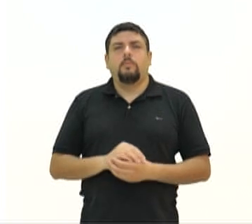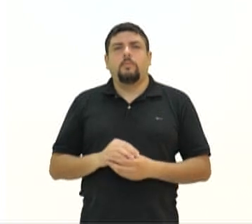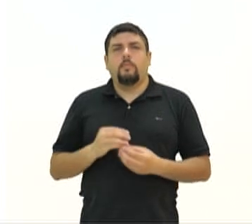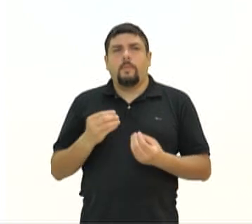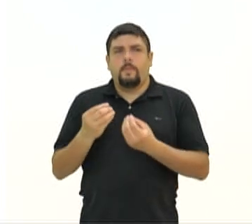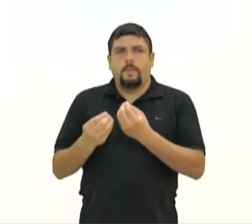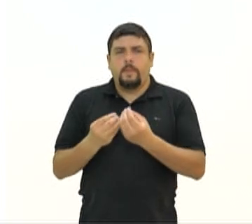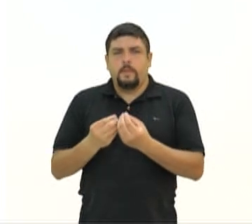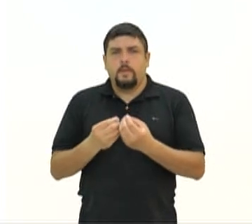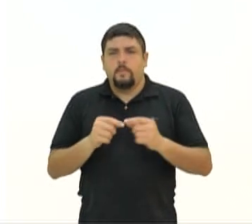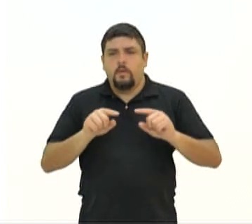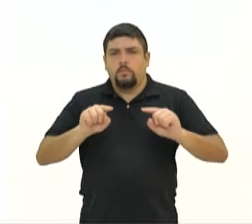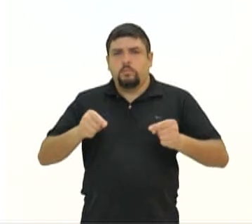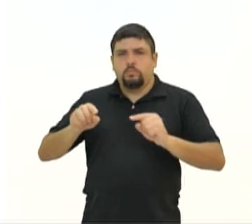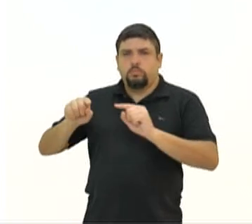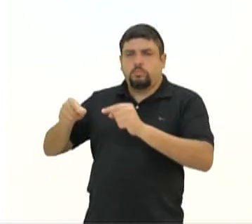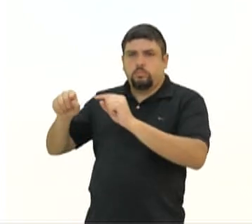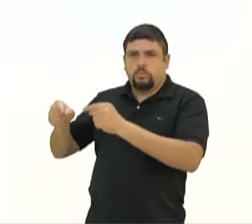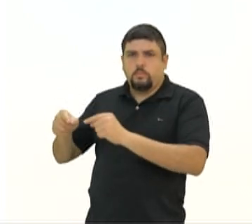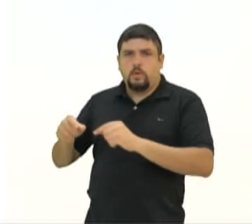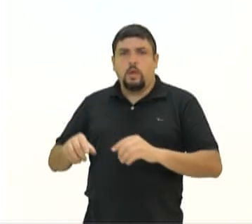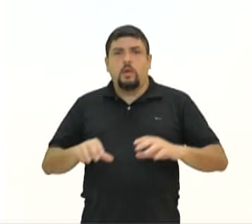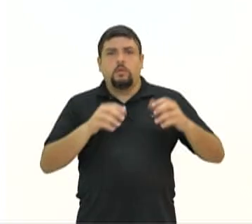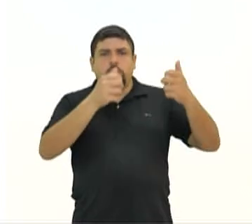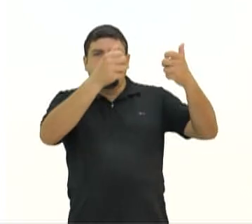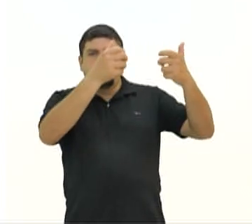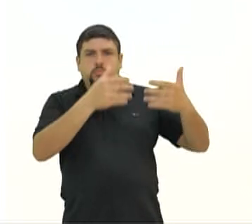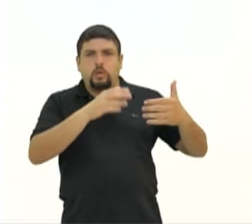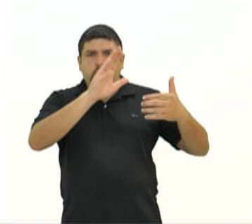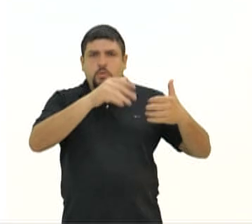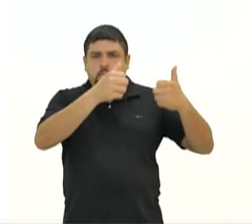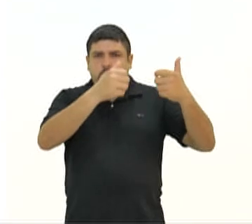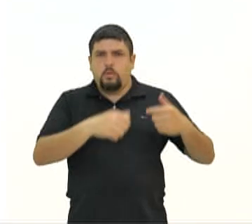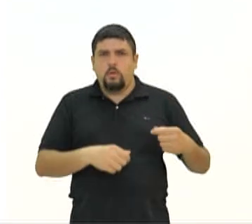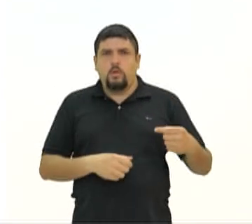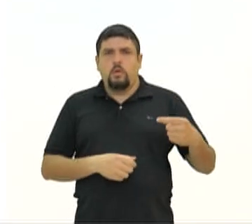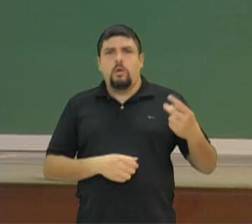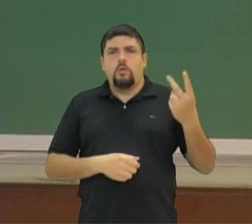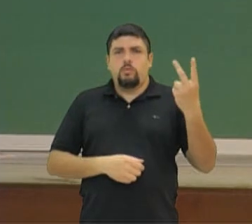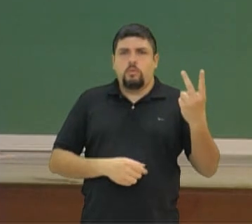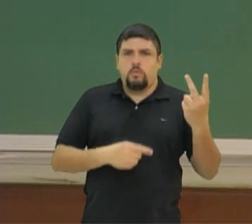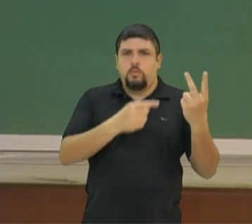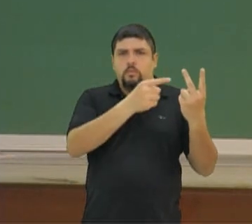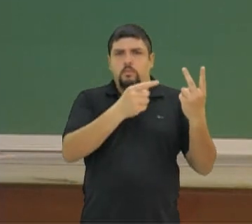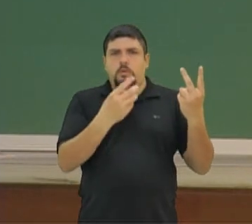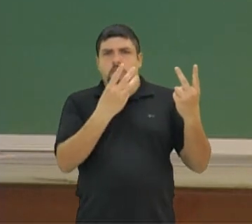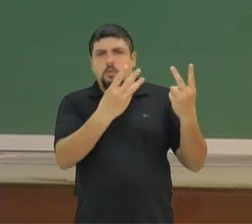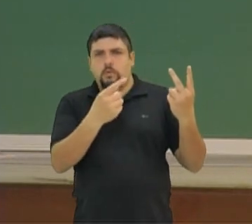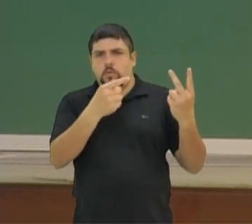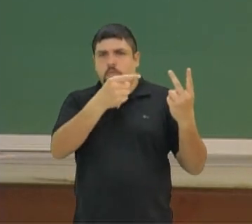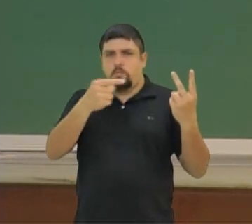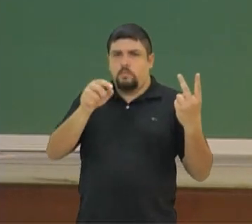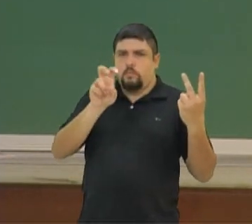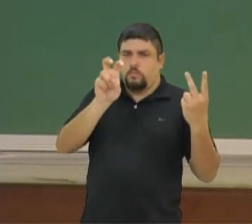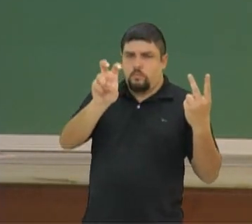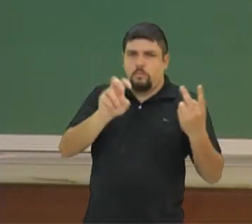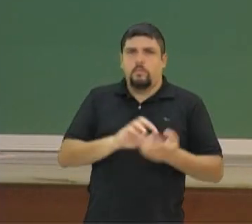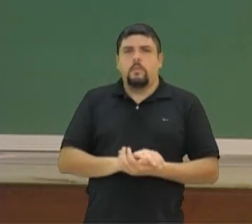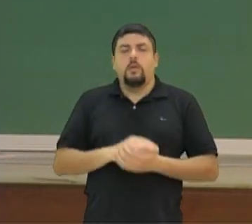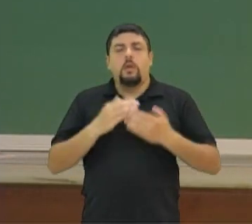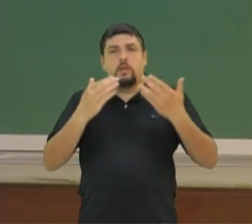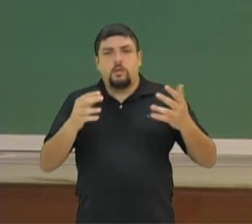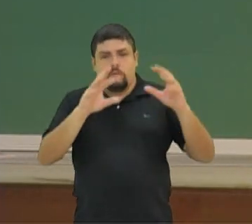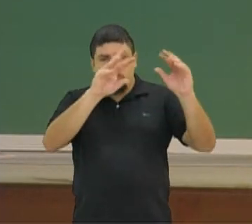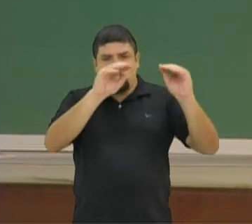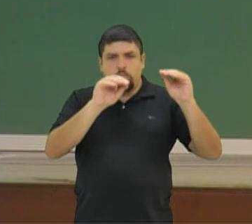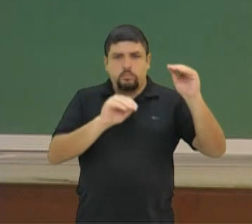raízes determinadas já estabelecidas. Então, ó, raiz 2, menos 3 e menos 5. Você coloca aqui os fatores com